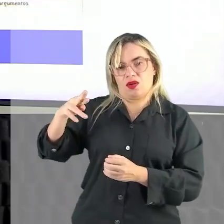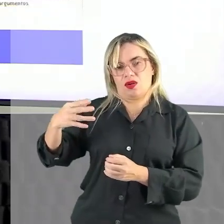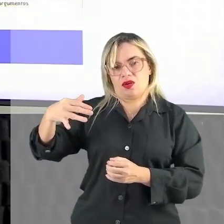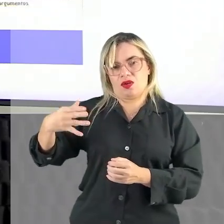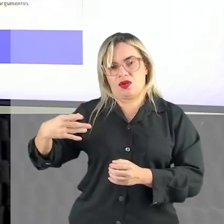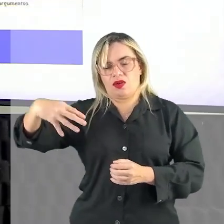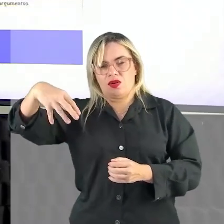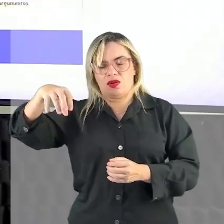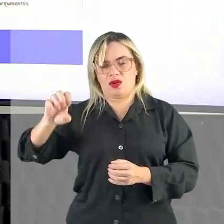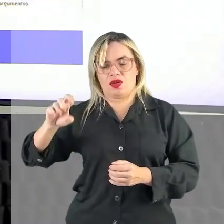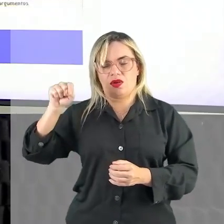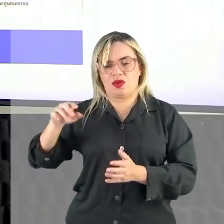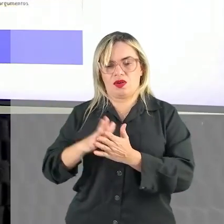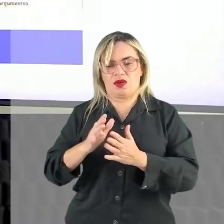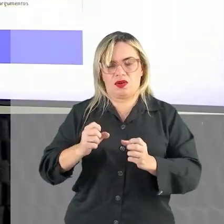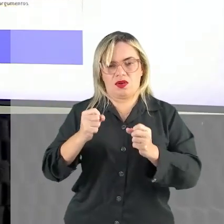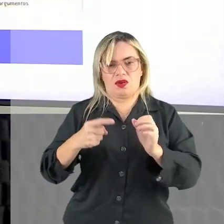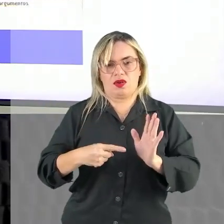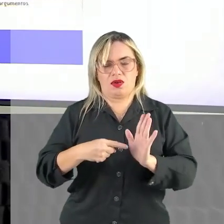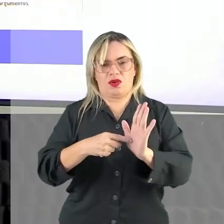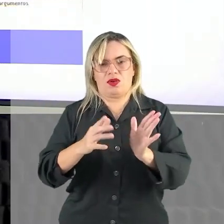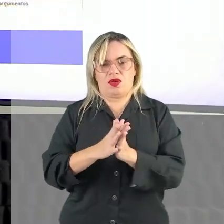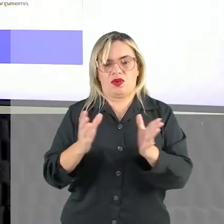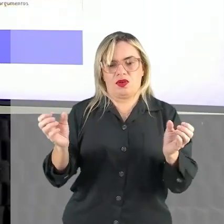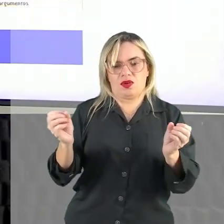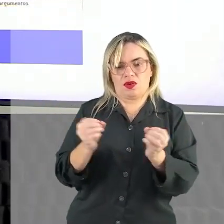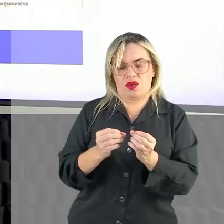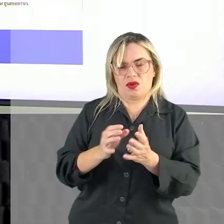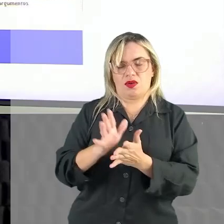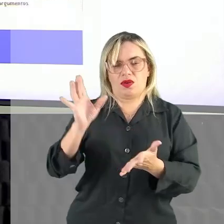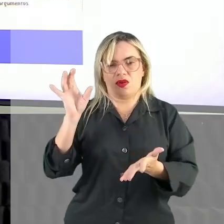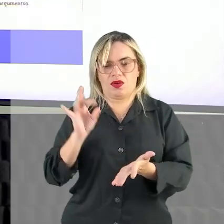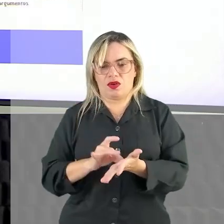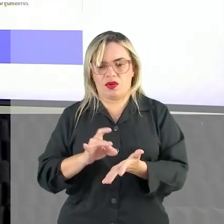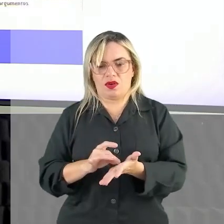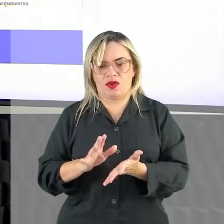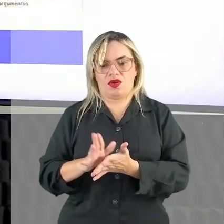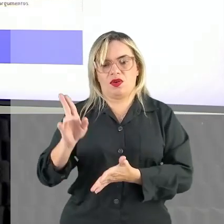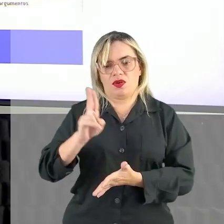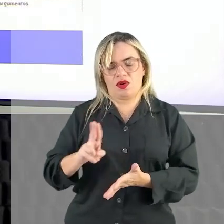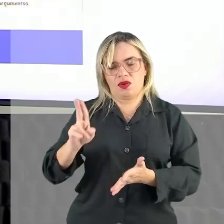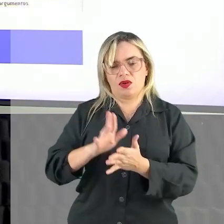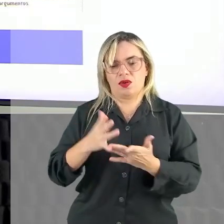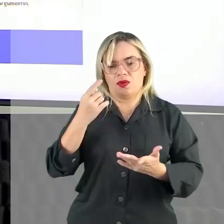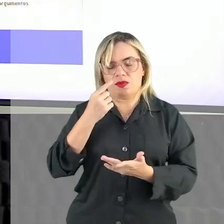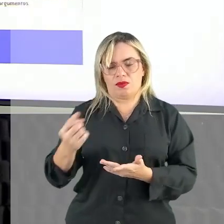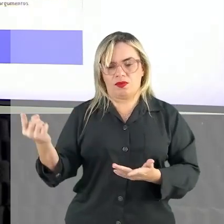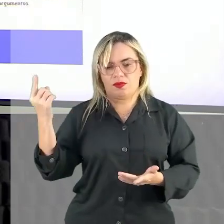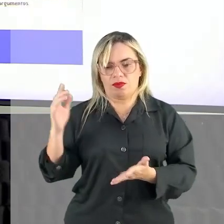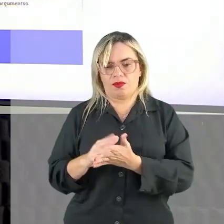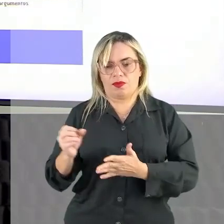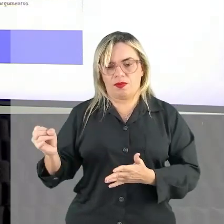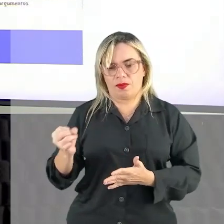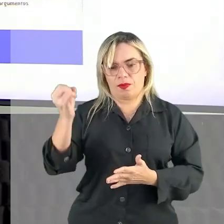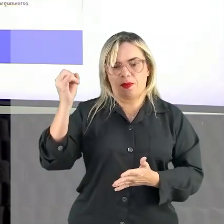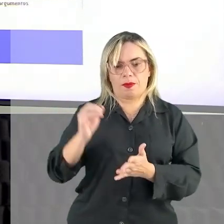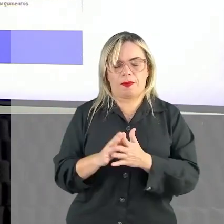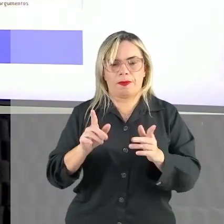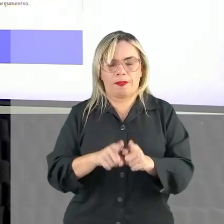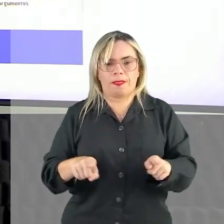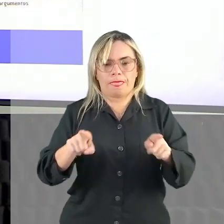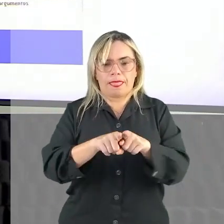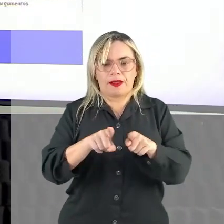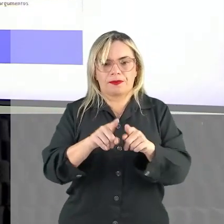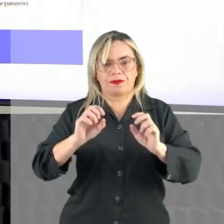poder trazer isso um pouco mais perto e tornar mais verídico. Aqui, eles são importantes repertórios também. A